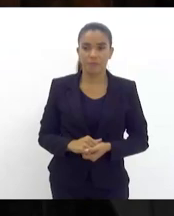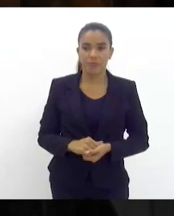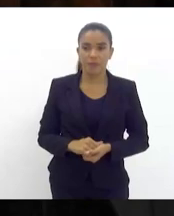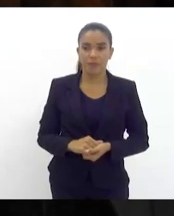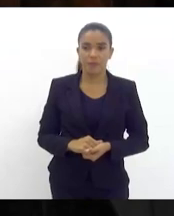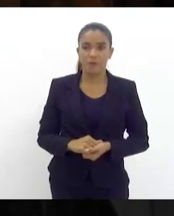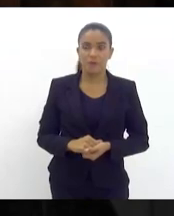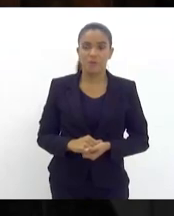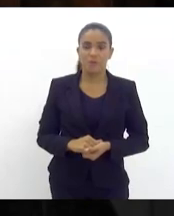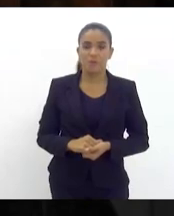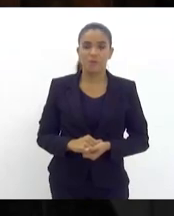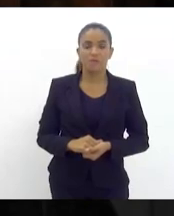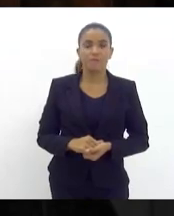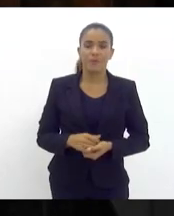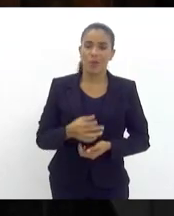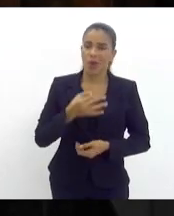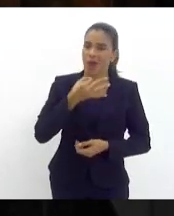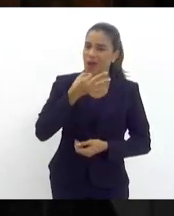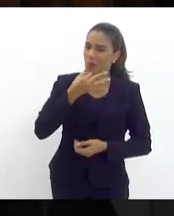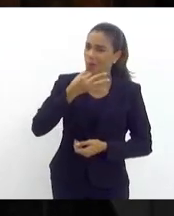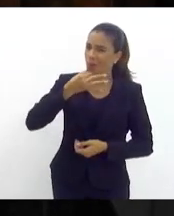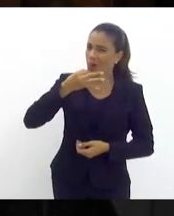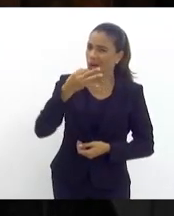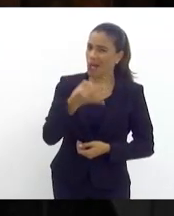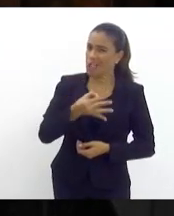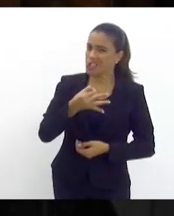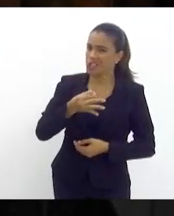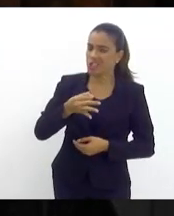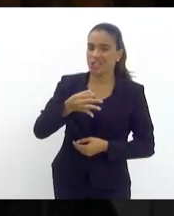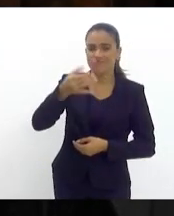para fazer uma crítica contundente